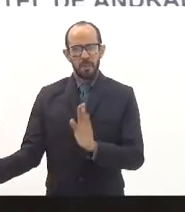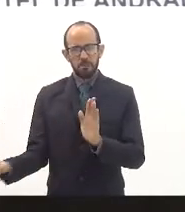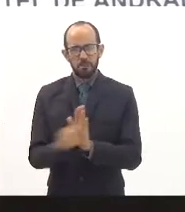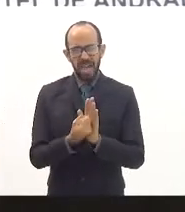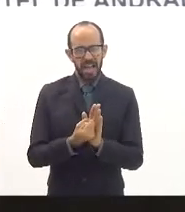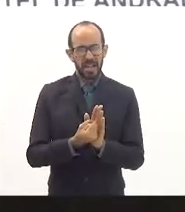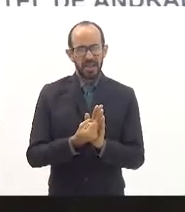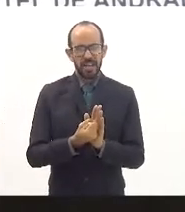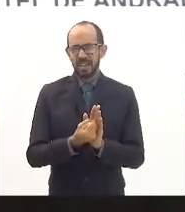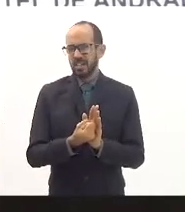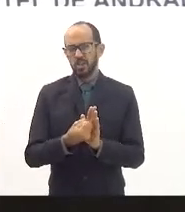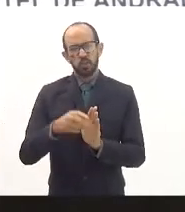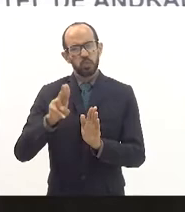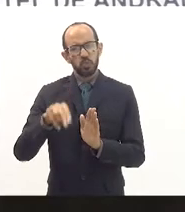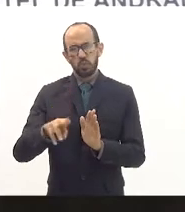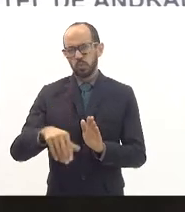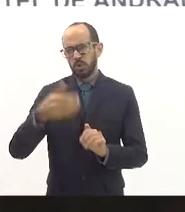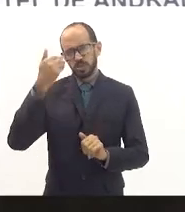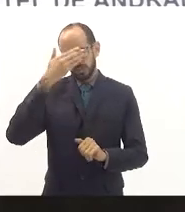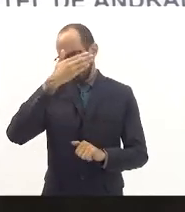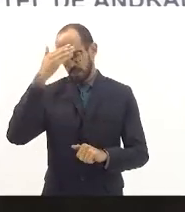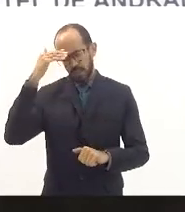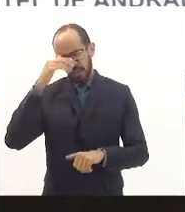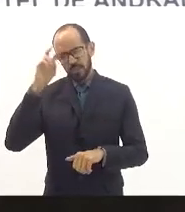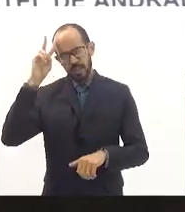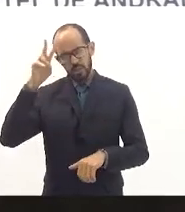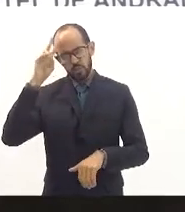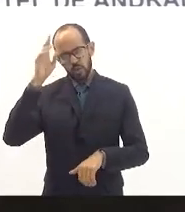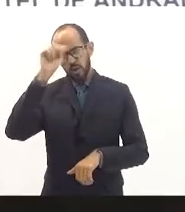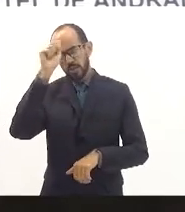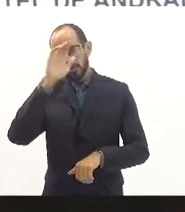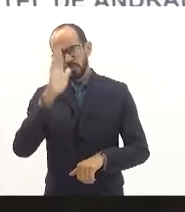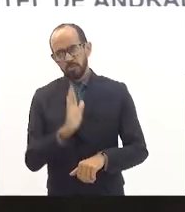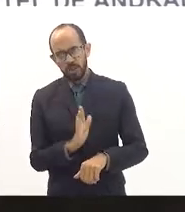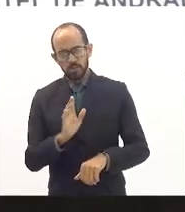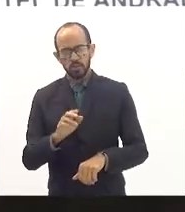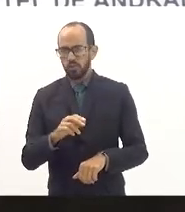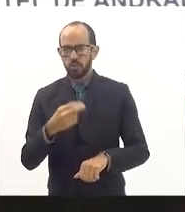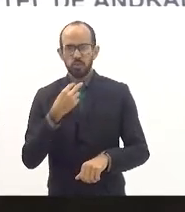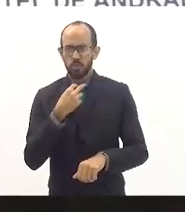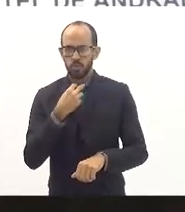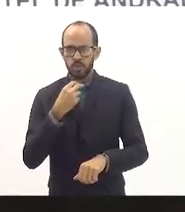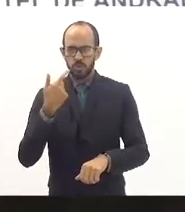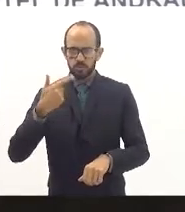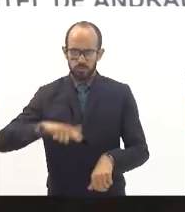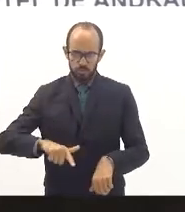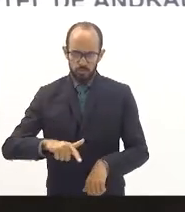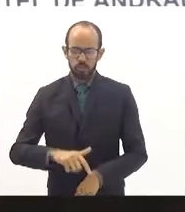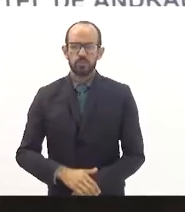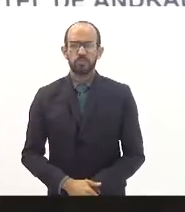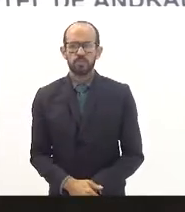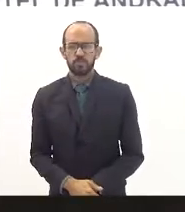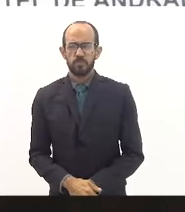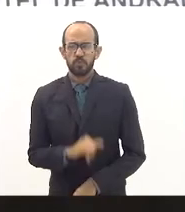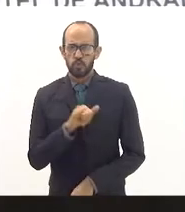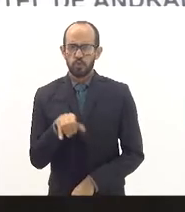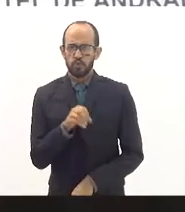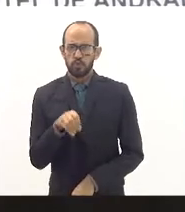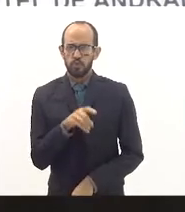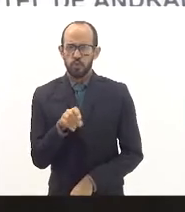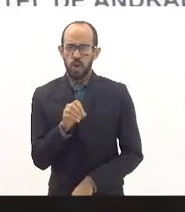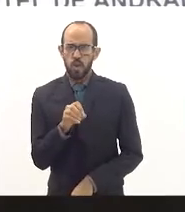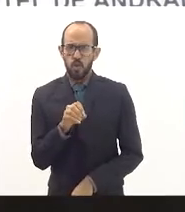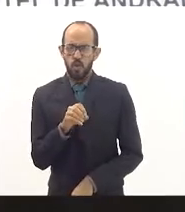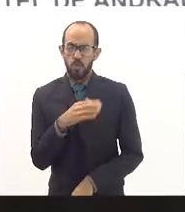pátria que não podemos esquecer nem permitir que se repita. João Goulart morreu